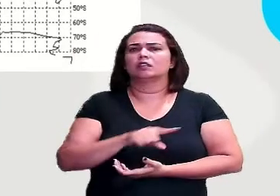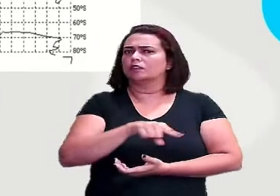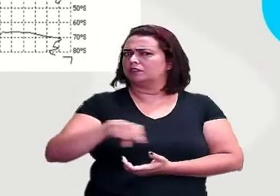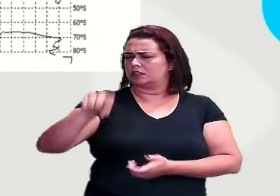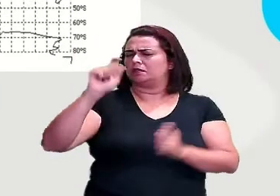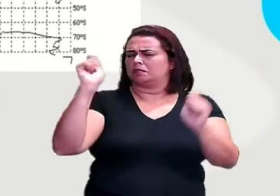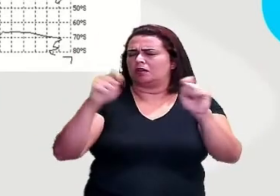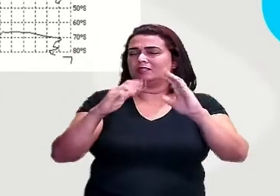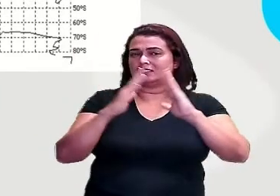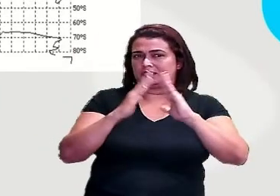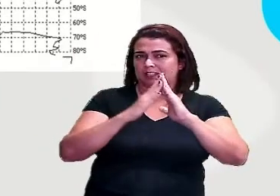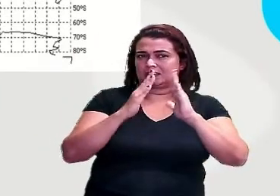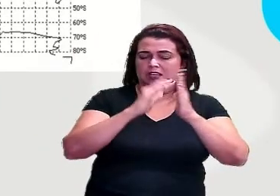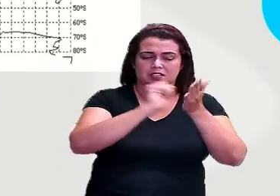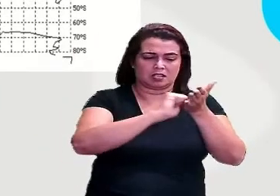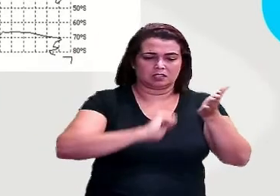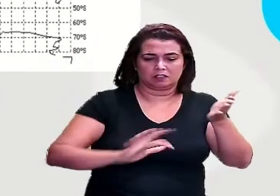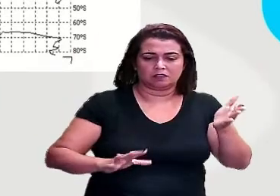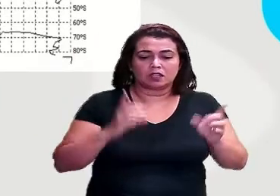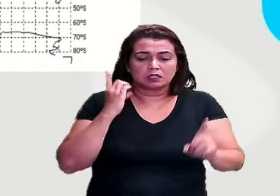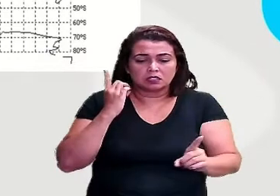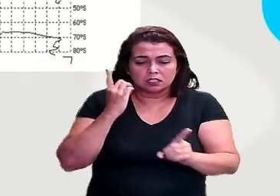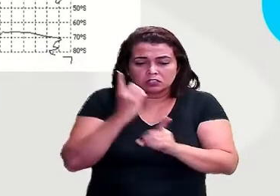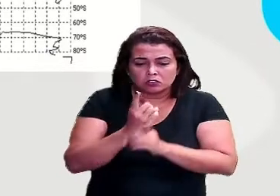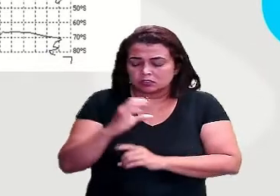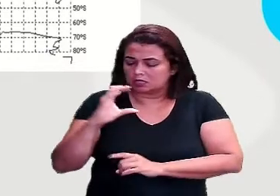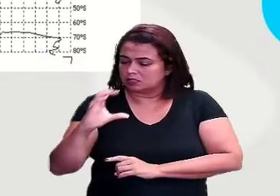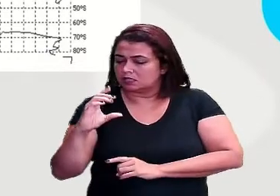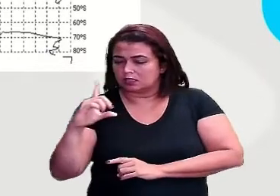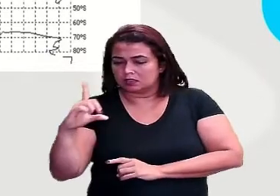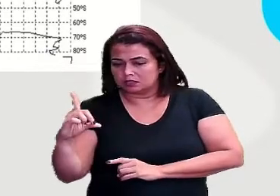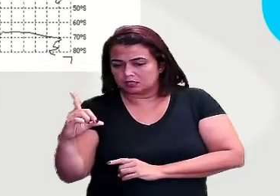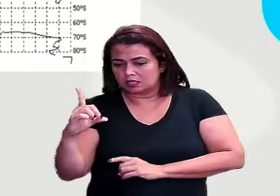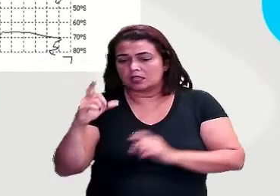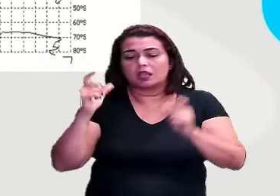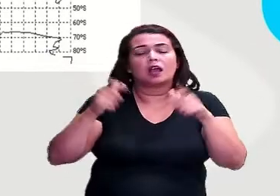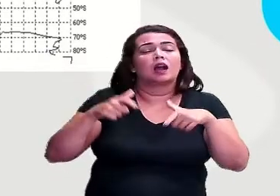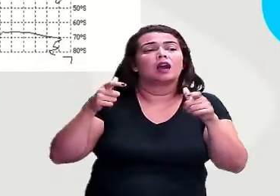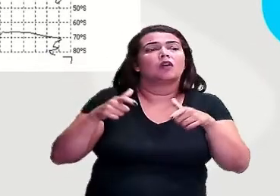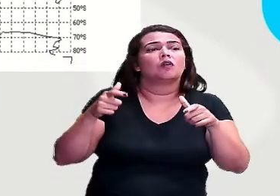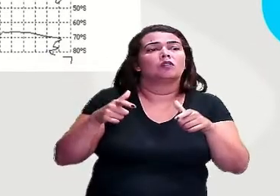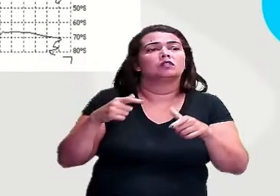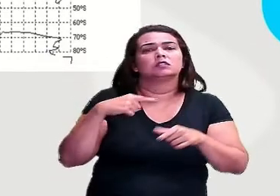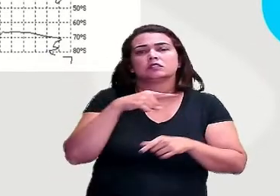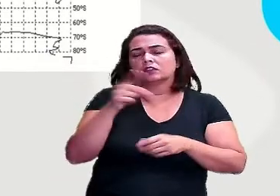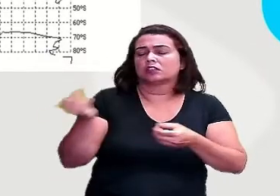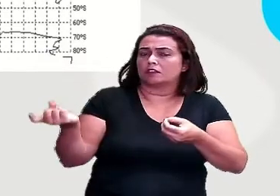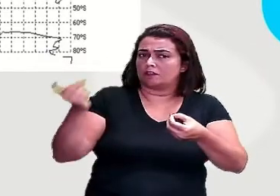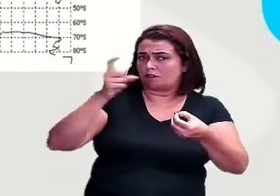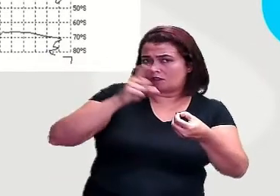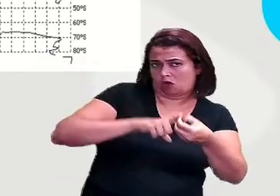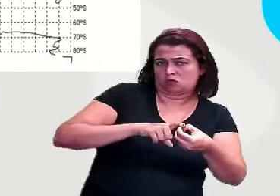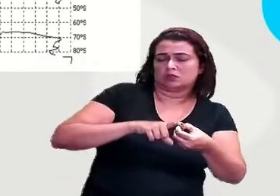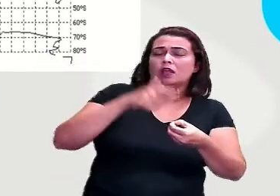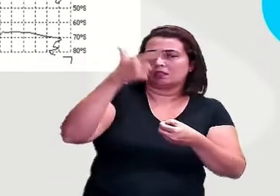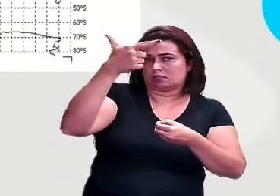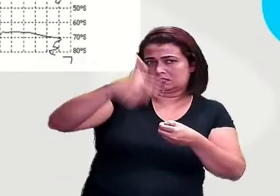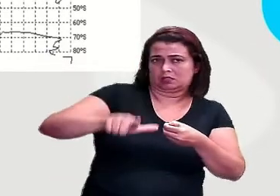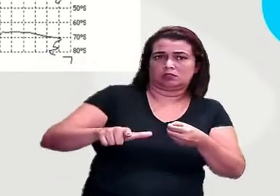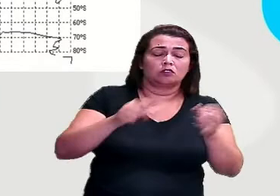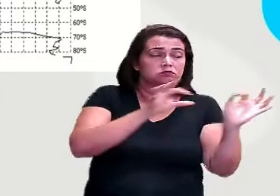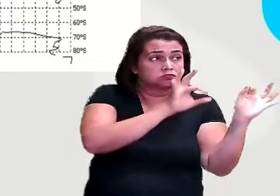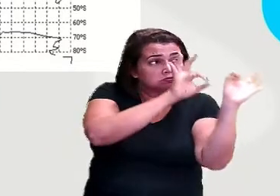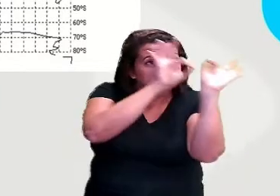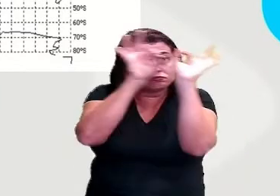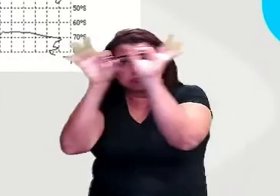casa localizar o ponto C e o ponto D, fazer esse exercício, né? Você pode voltar essa aula, parar e tentar